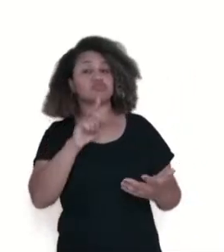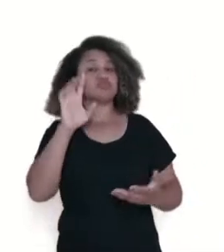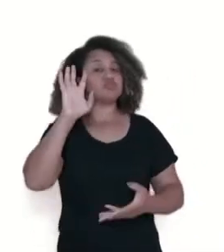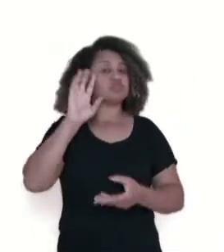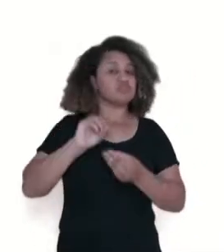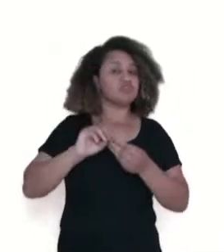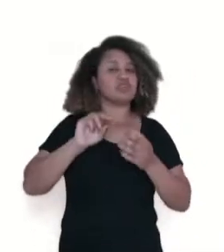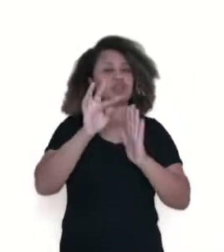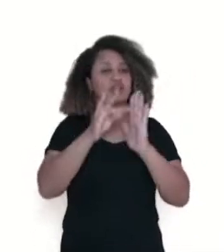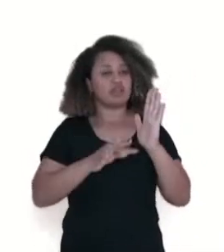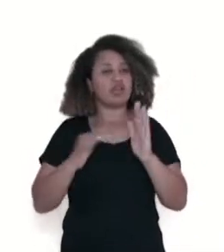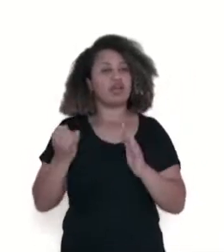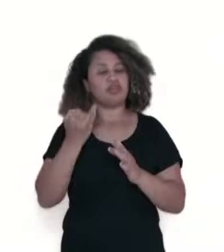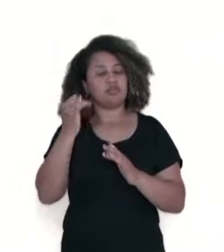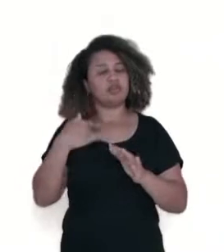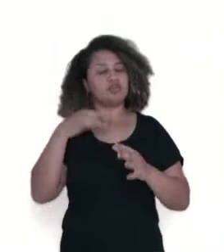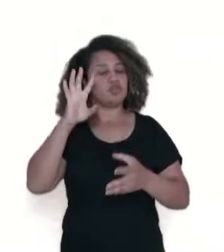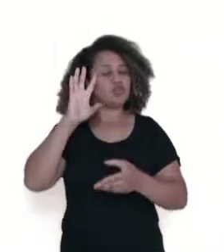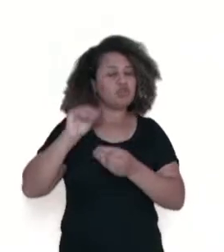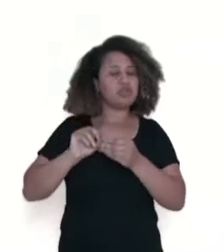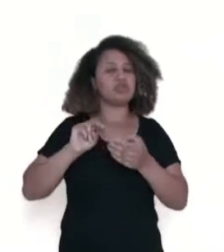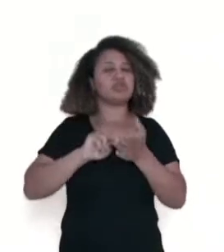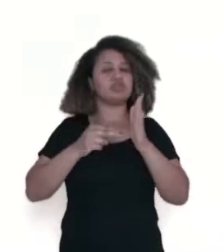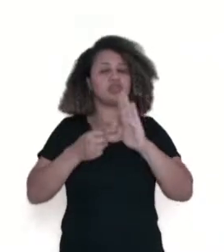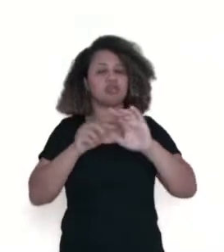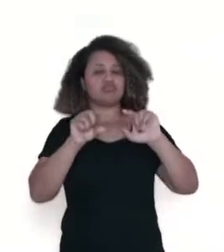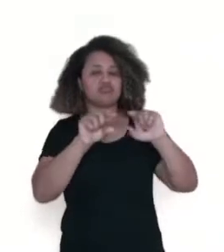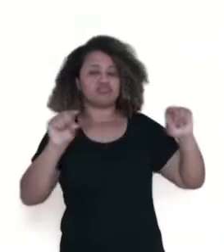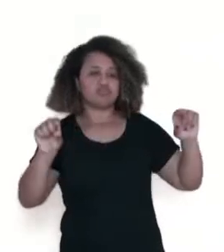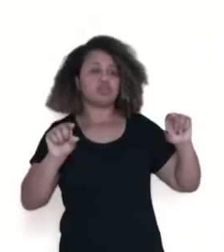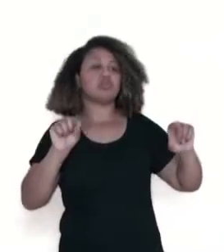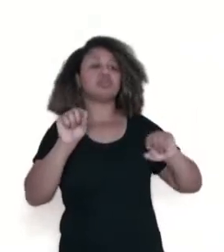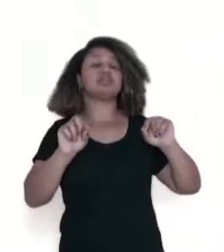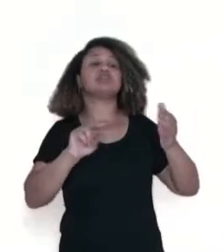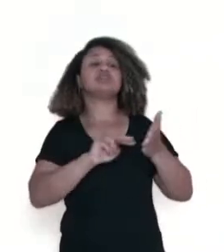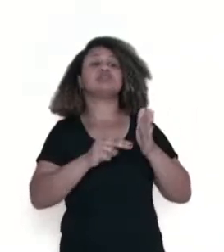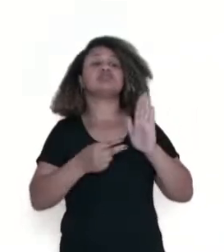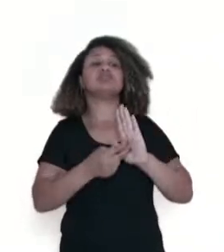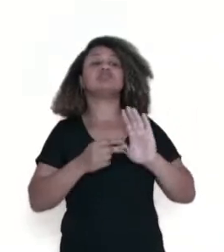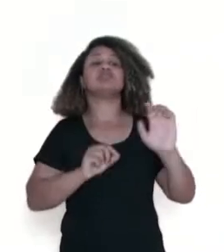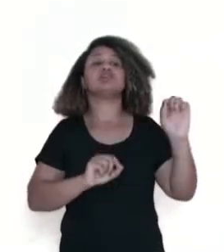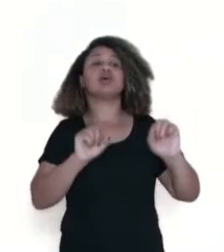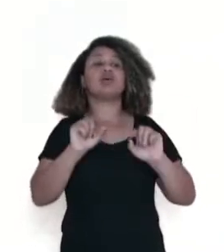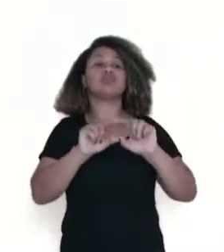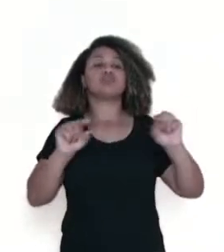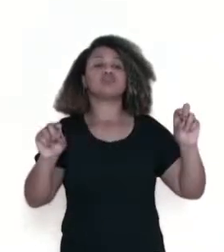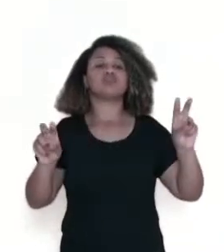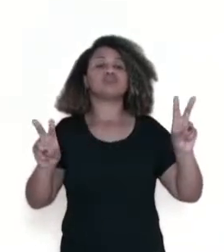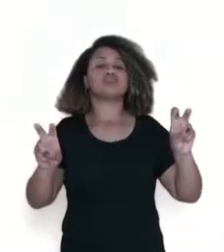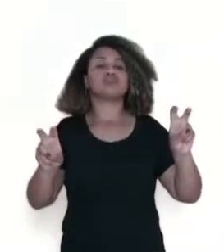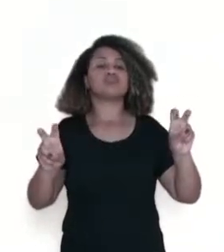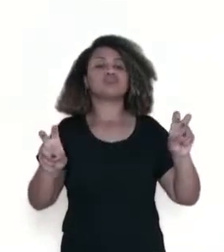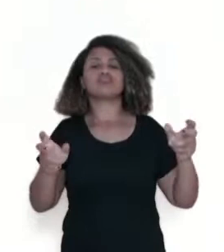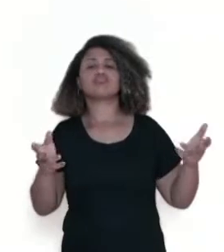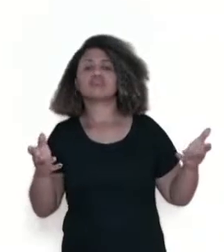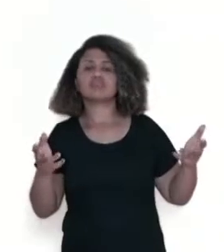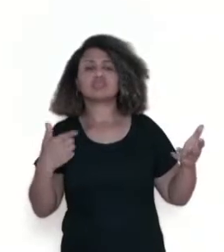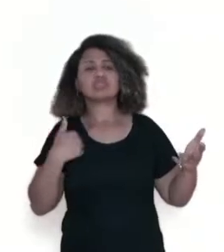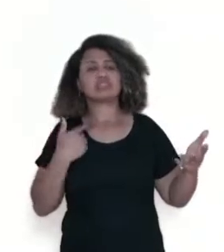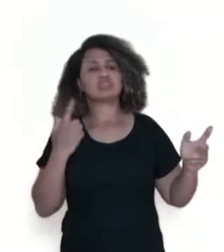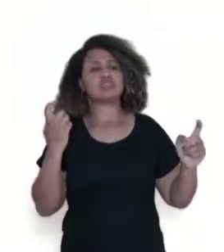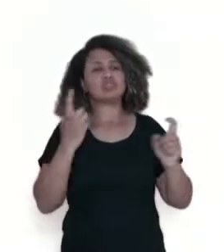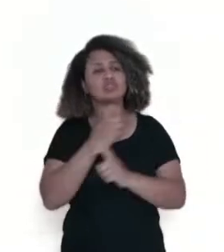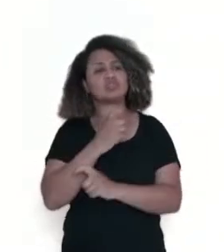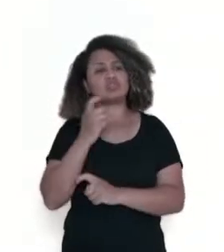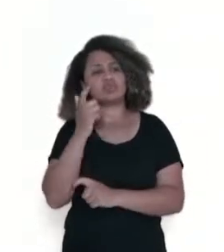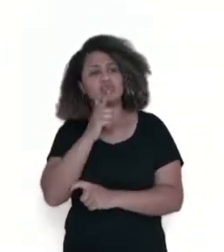o sentido de algumas expressões. Qual o sentido da expressão? Ou seja, o que quer dizer penavam para encontrar